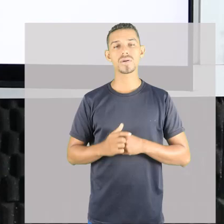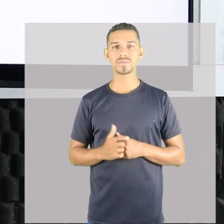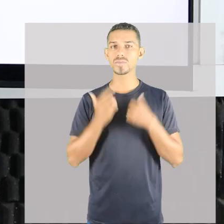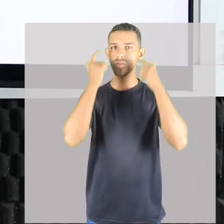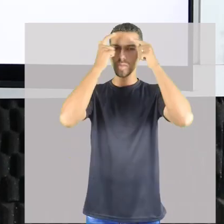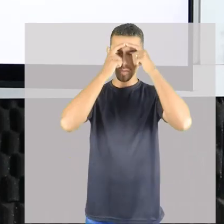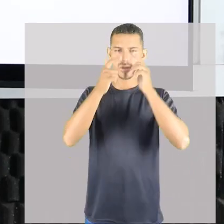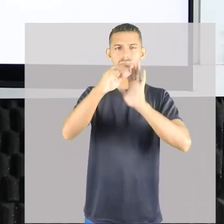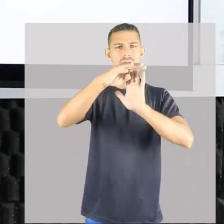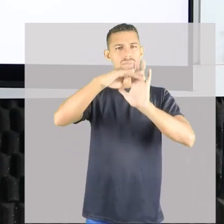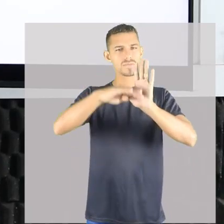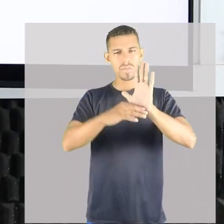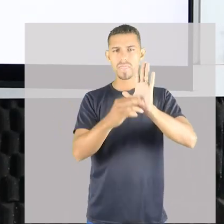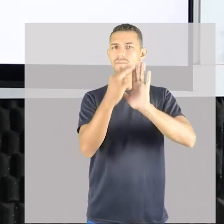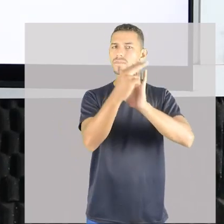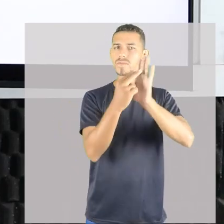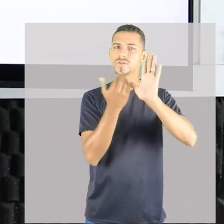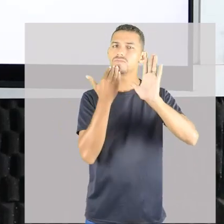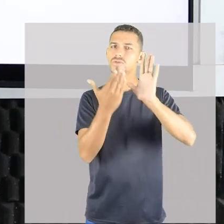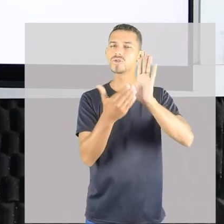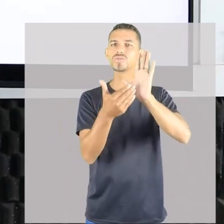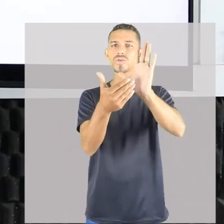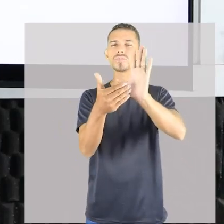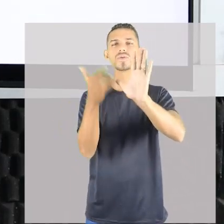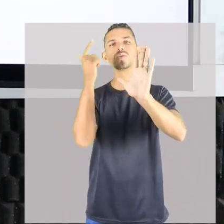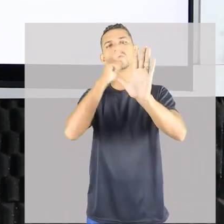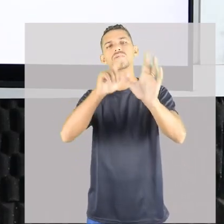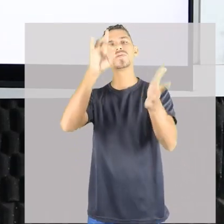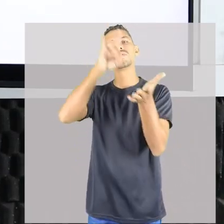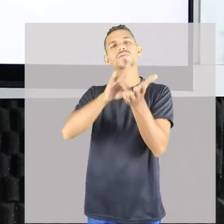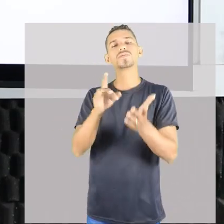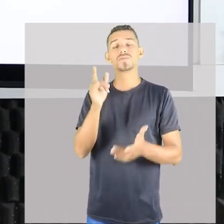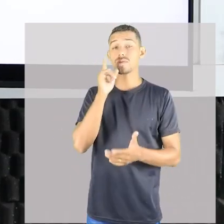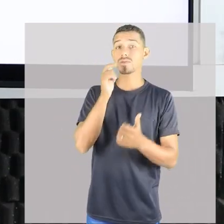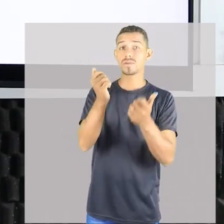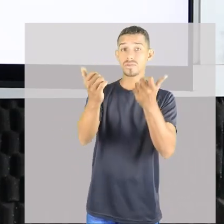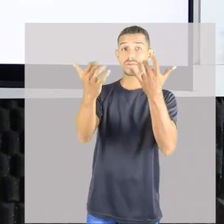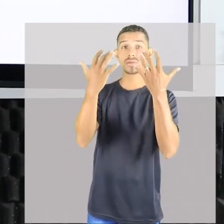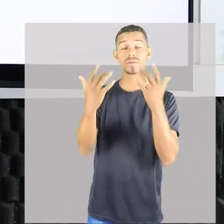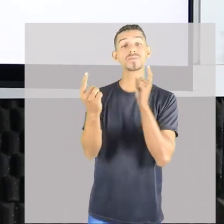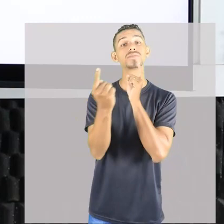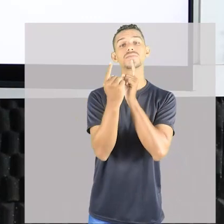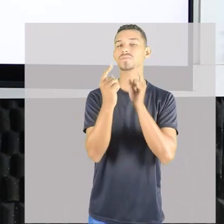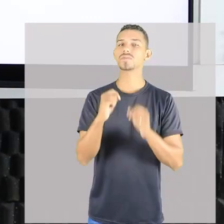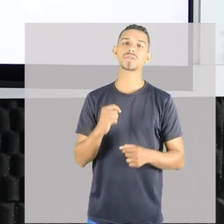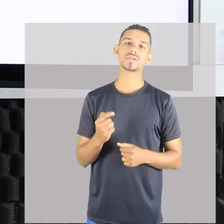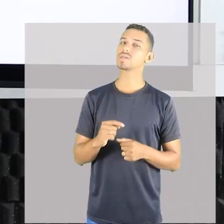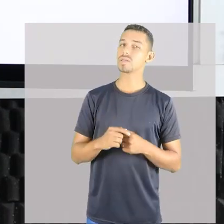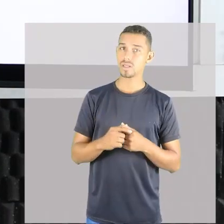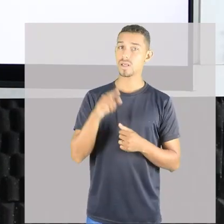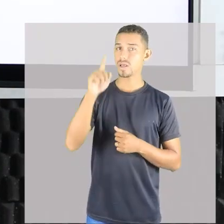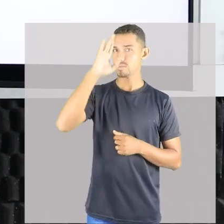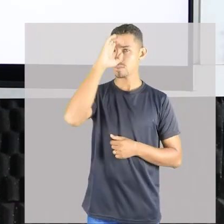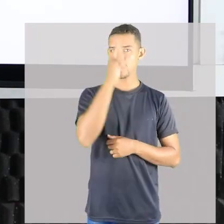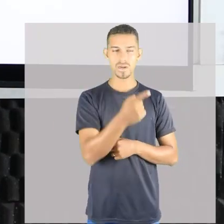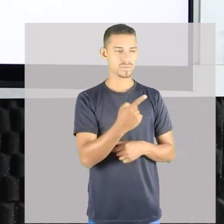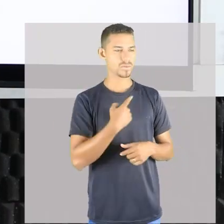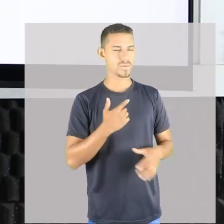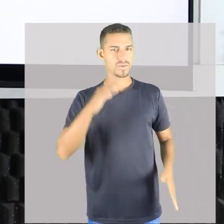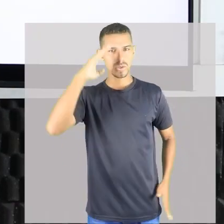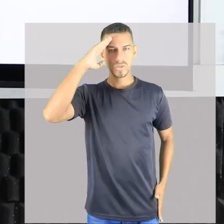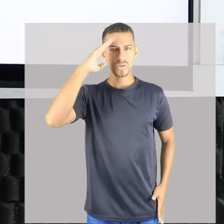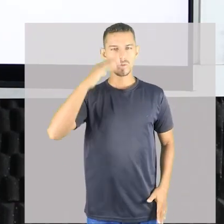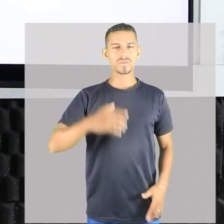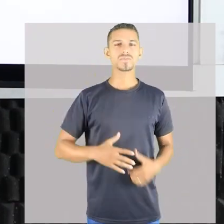levam uma lista de reivindicações para que pudessem, então, serem atendidos. Ao contrário disso, o czar manda ao exército, a